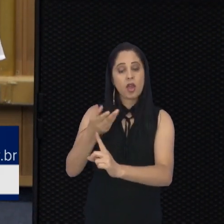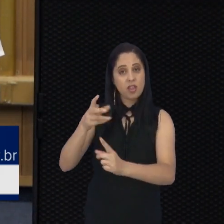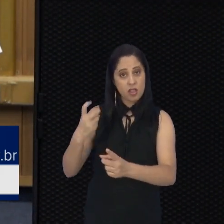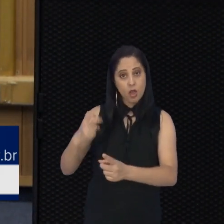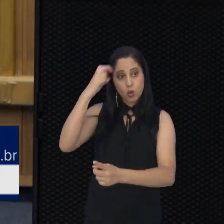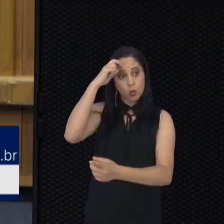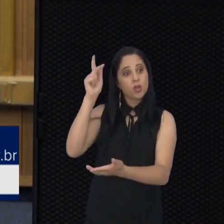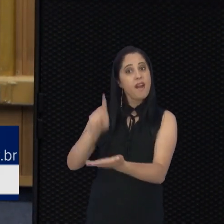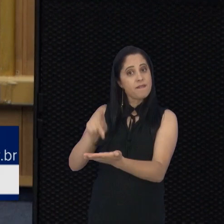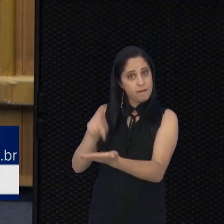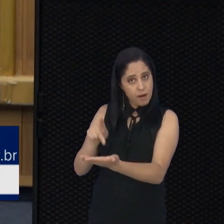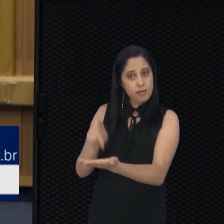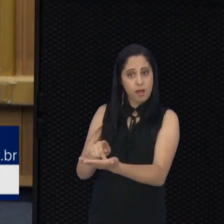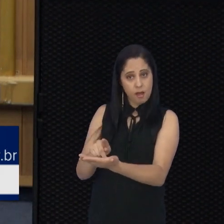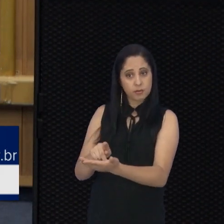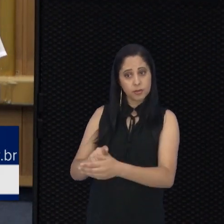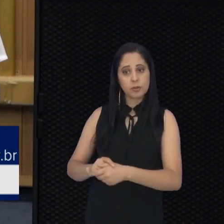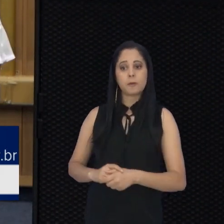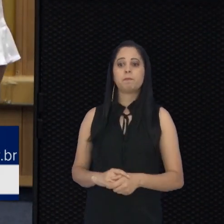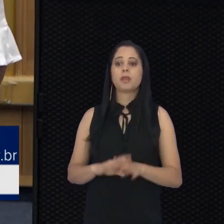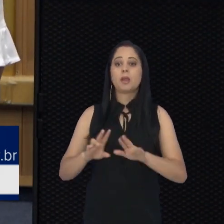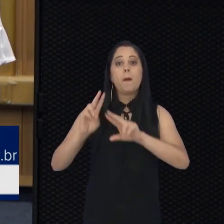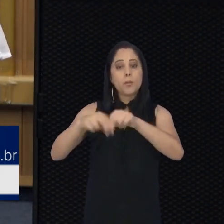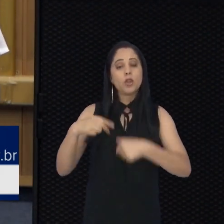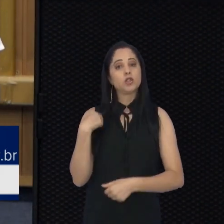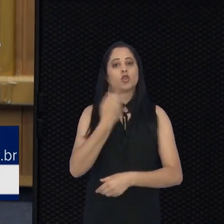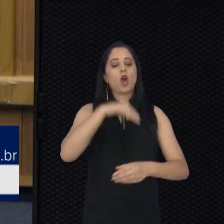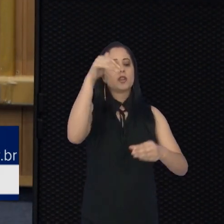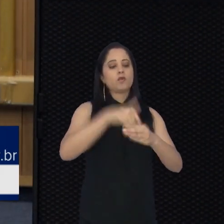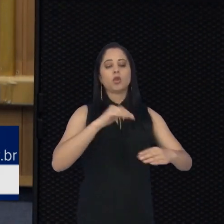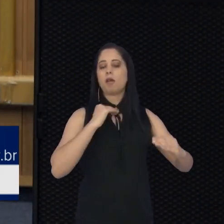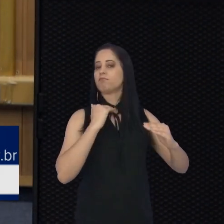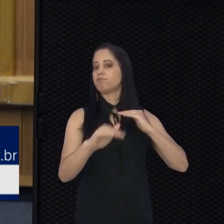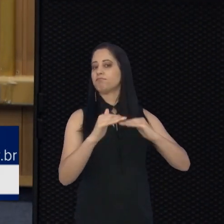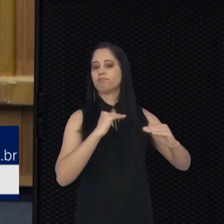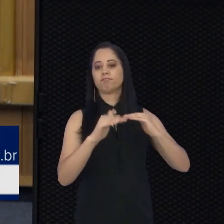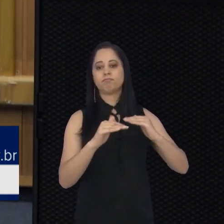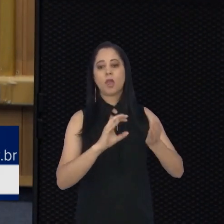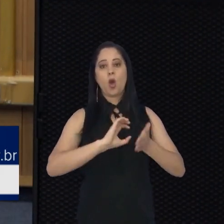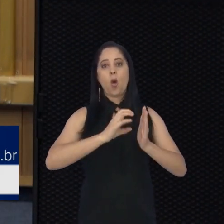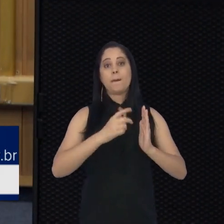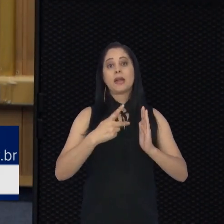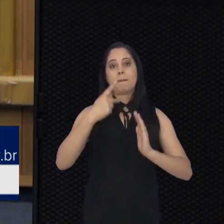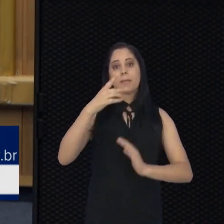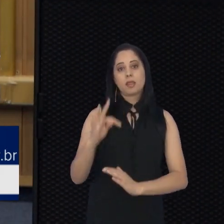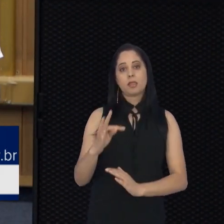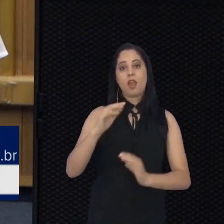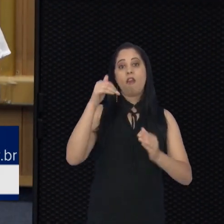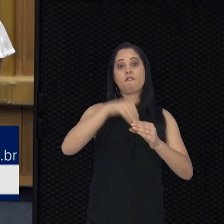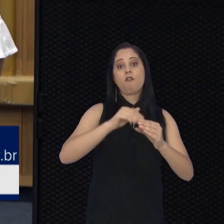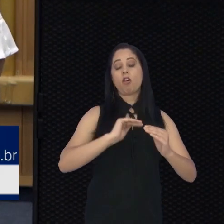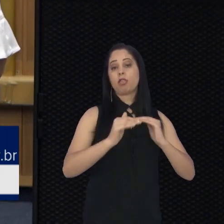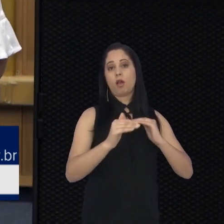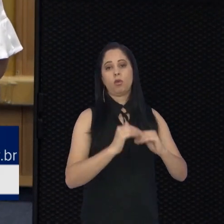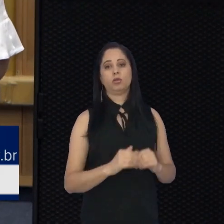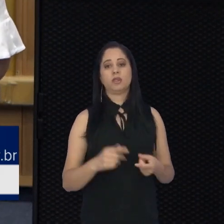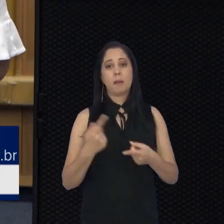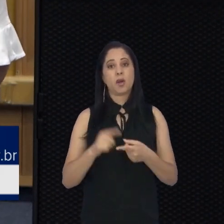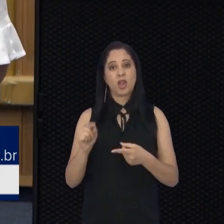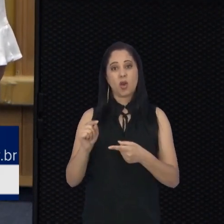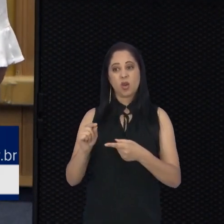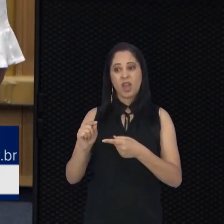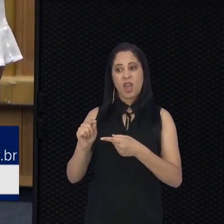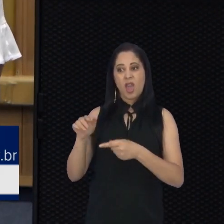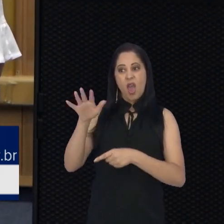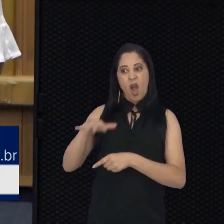que sofrem com isso. Então, por isso nós votaremos contra, a bancada do PT vai votar contra esse projeto, por entender que a gestão da Fundação Cultural